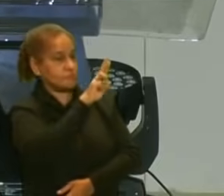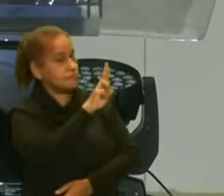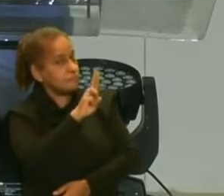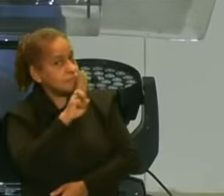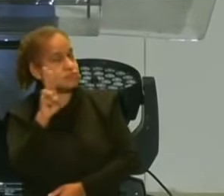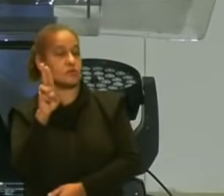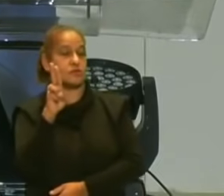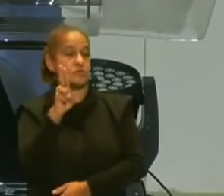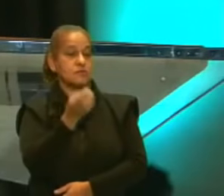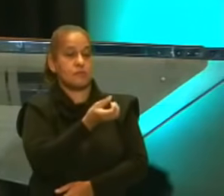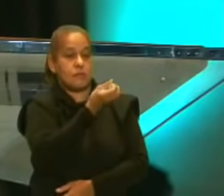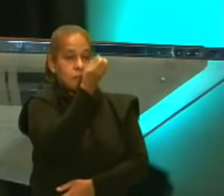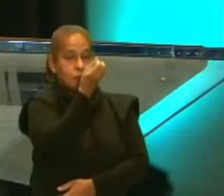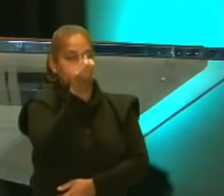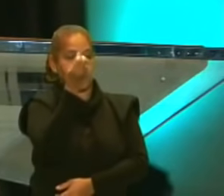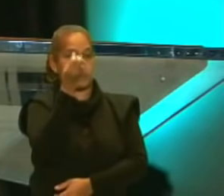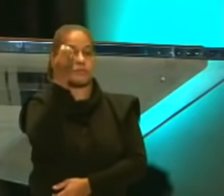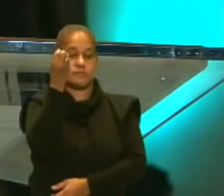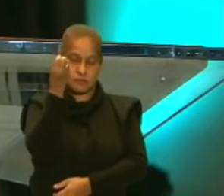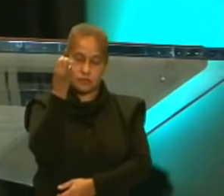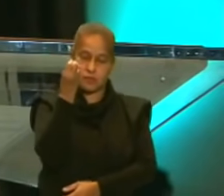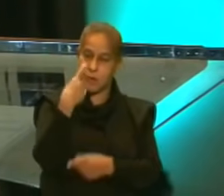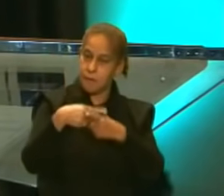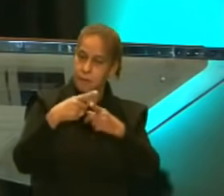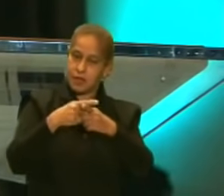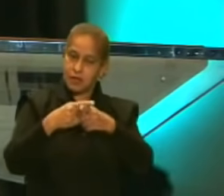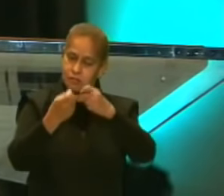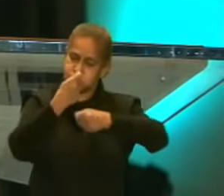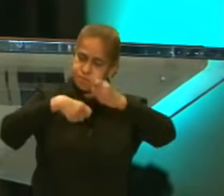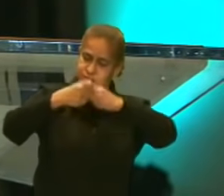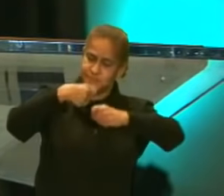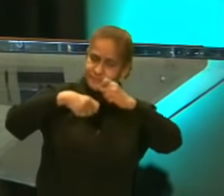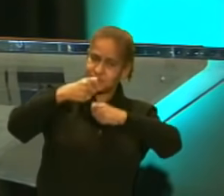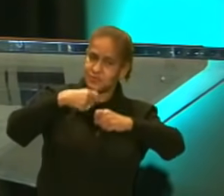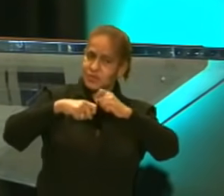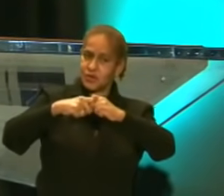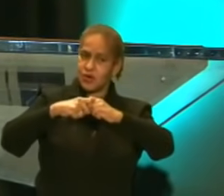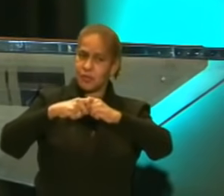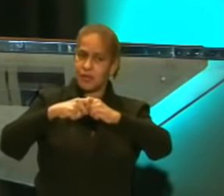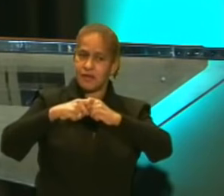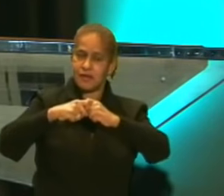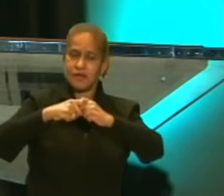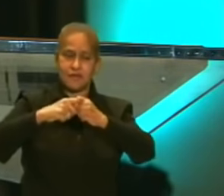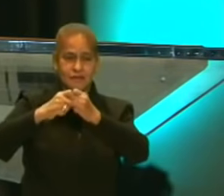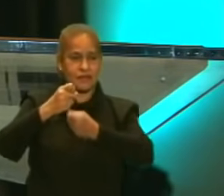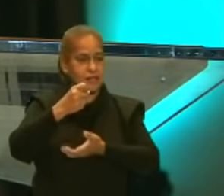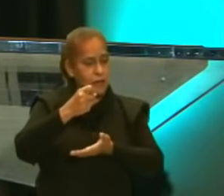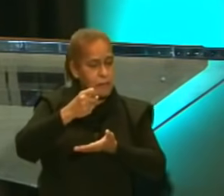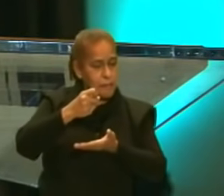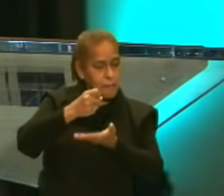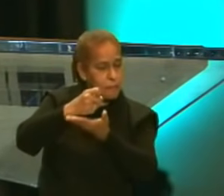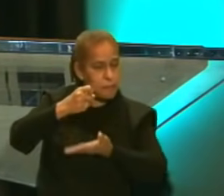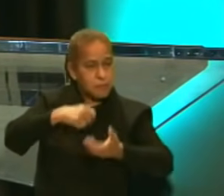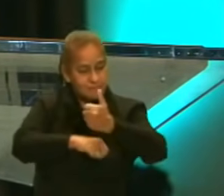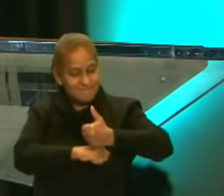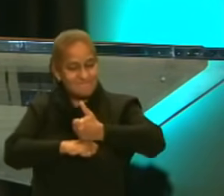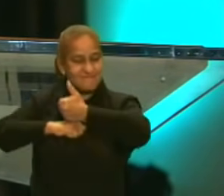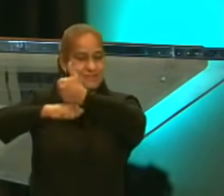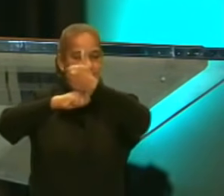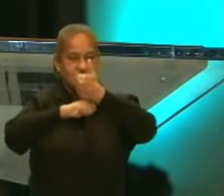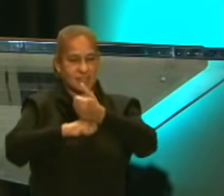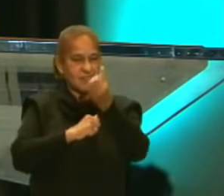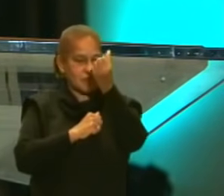olha, todo o sistema econômico vai estar debaixo dessa autoridade. Se